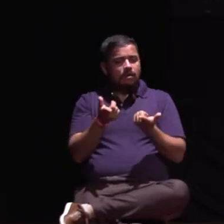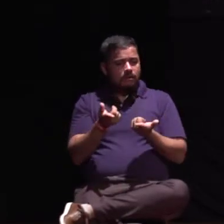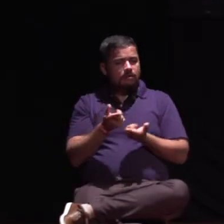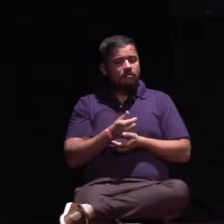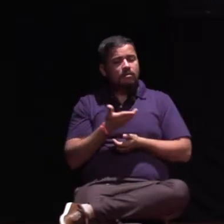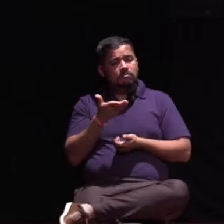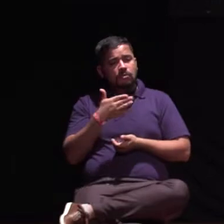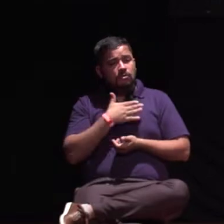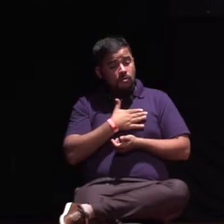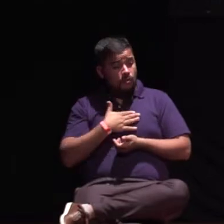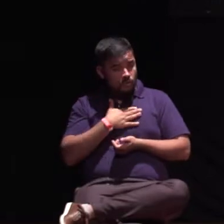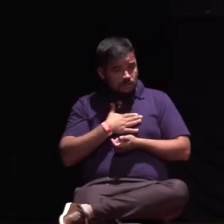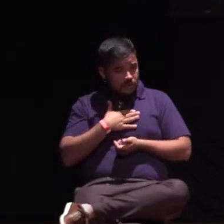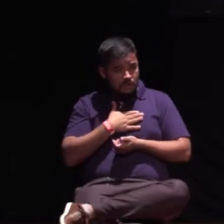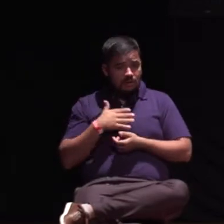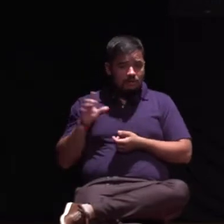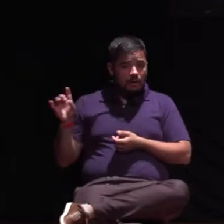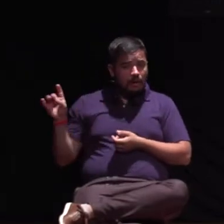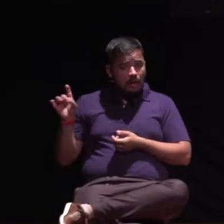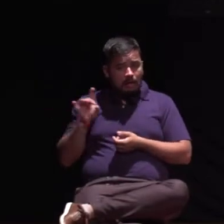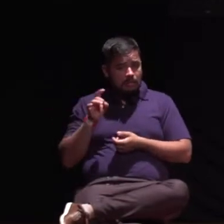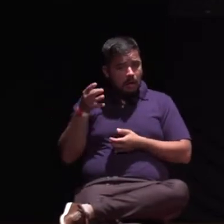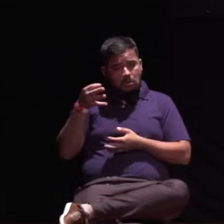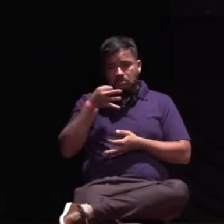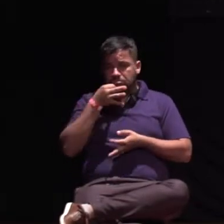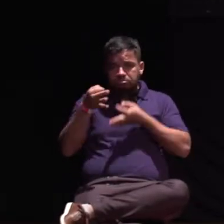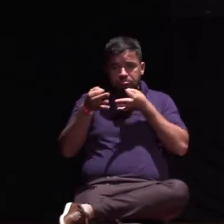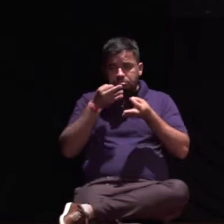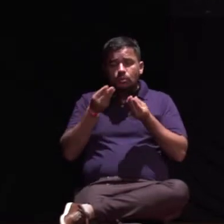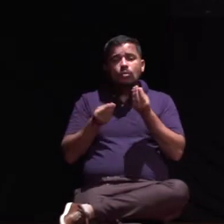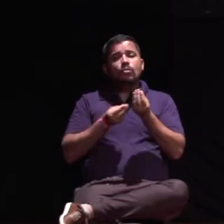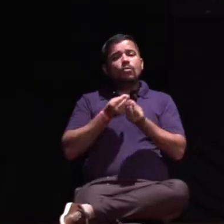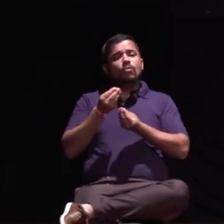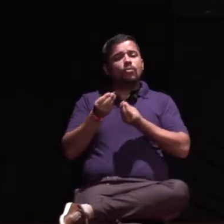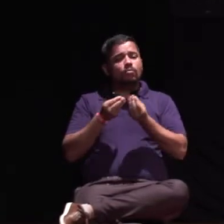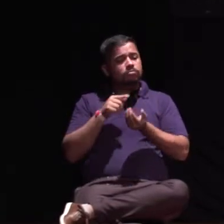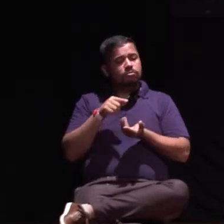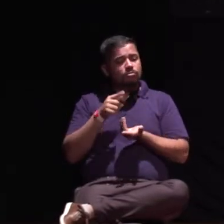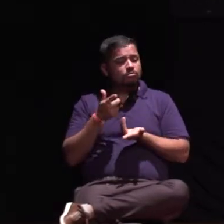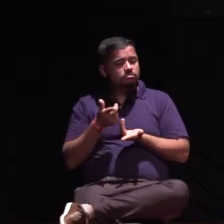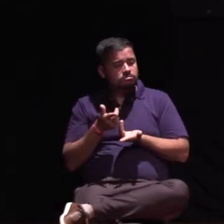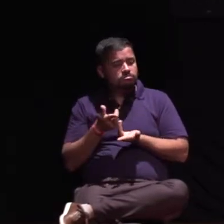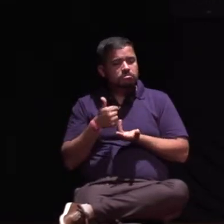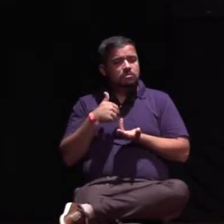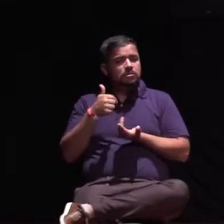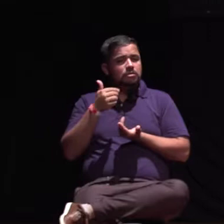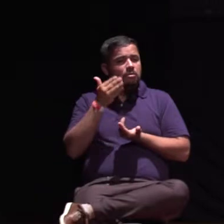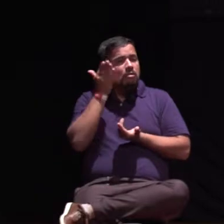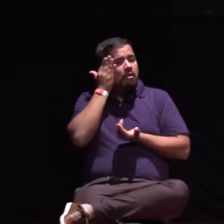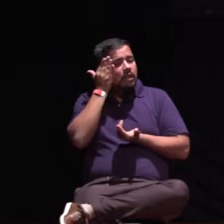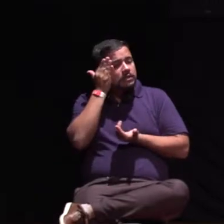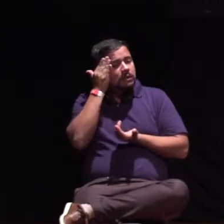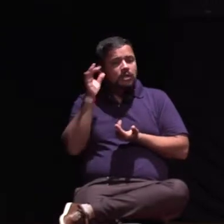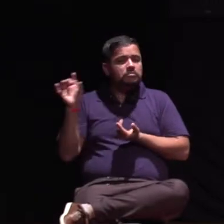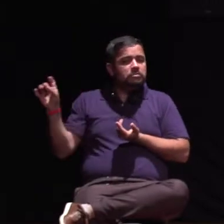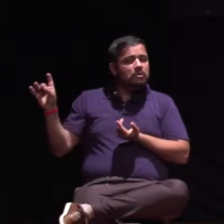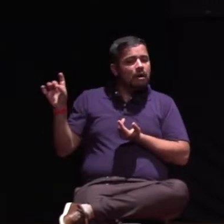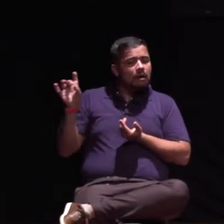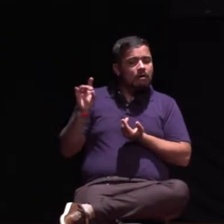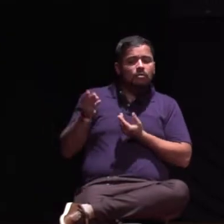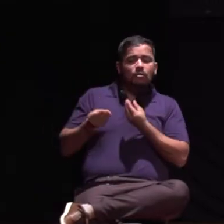Então, gostaria que cada um comentasse um pouco como que foi, ou como que vocês entendem essa relação